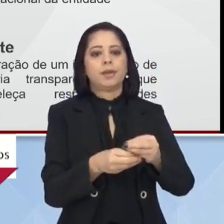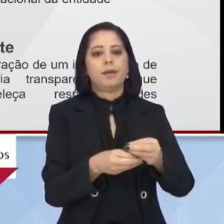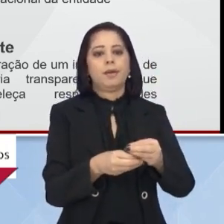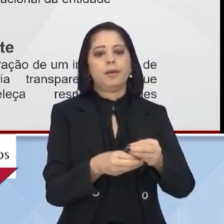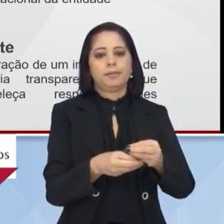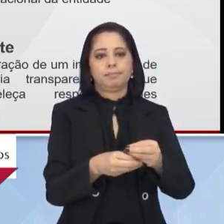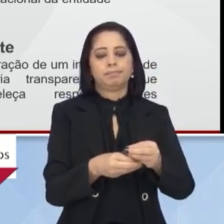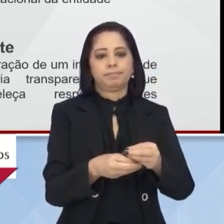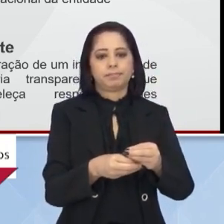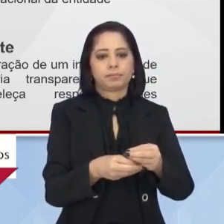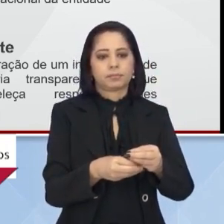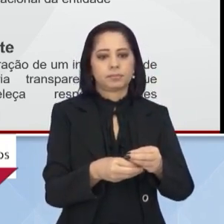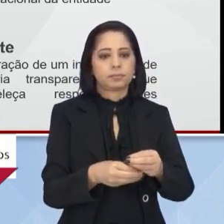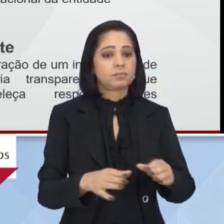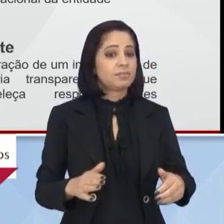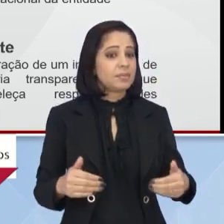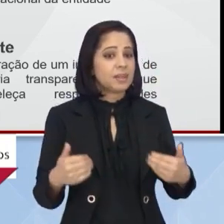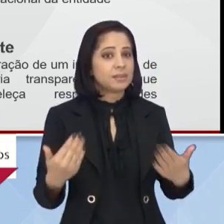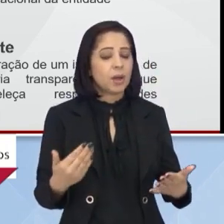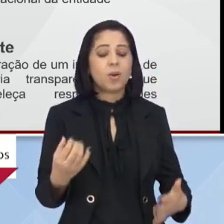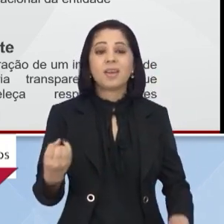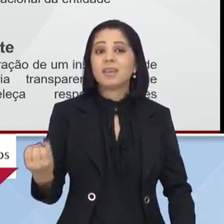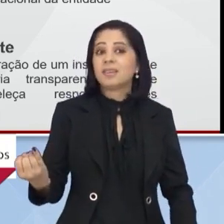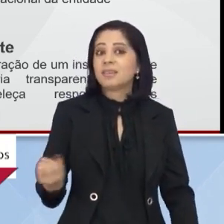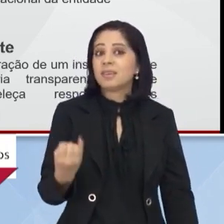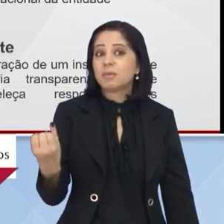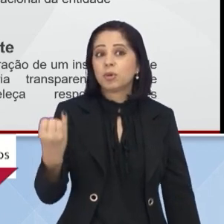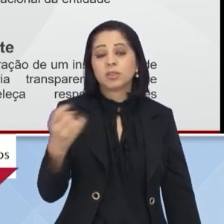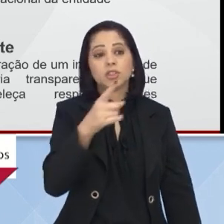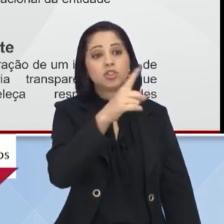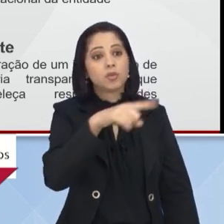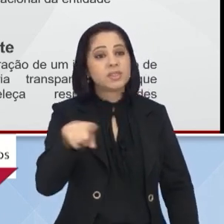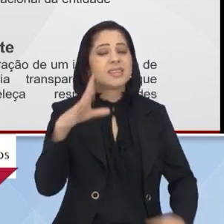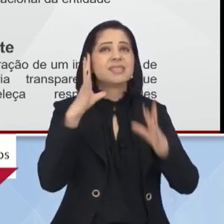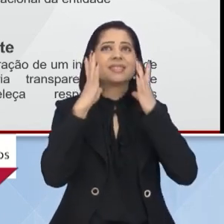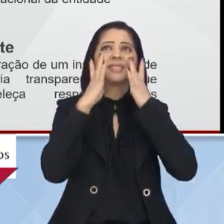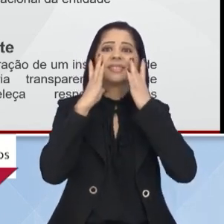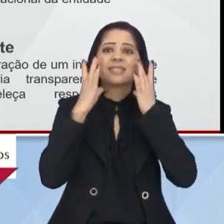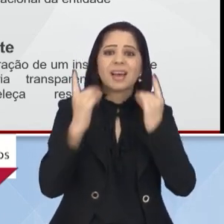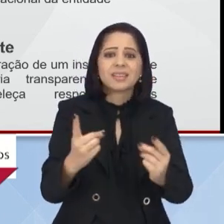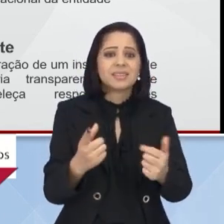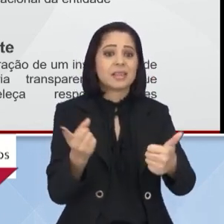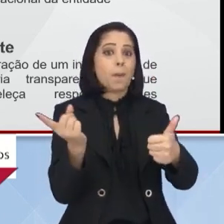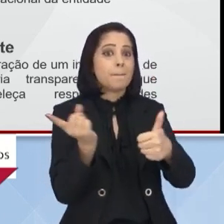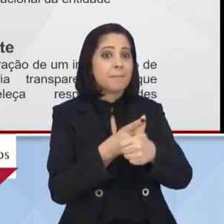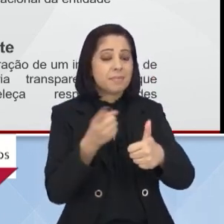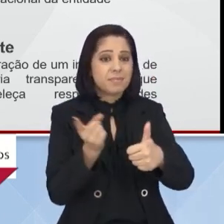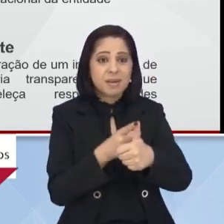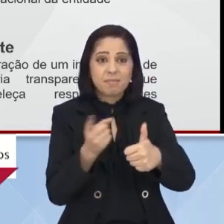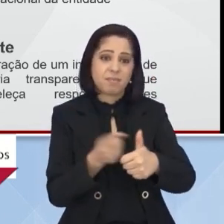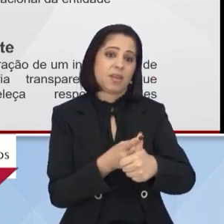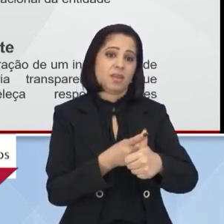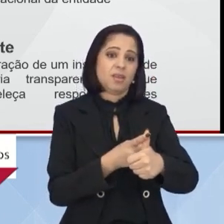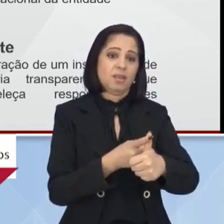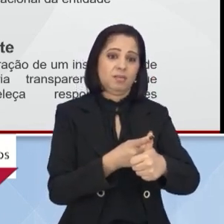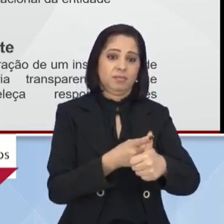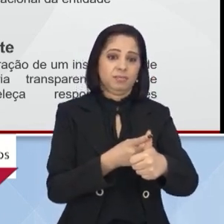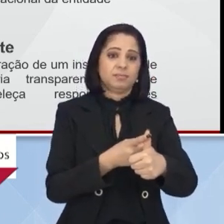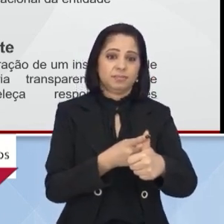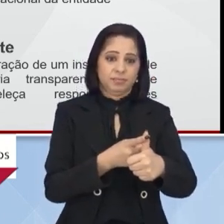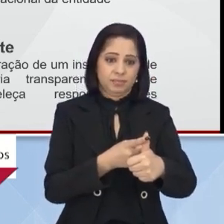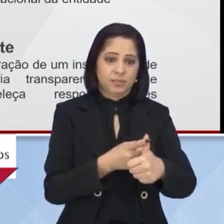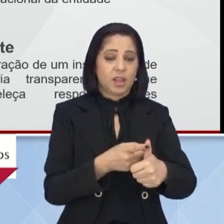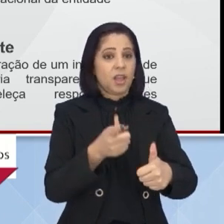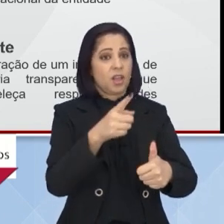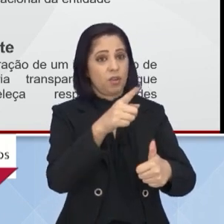previstos inicialmente então é muito importante que vocês atentem-se essa primeira fase do planejamento porque ela é crucial